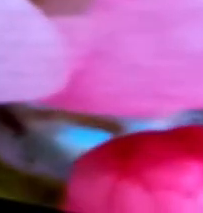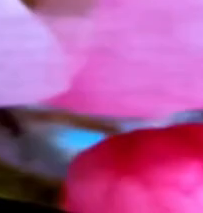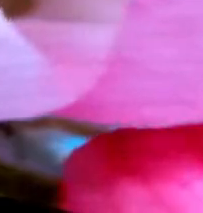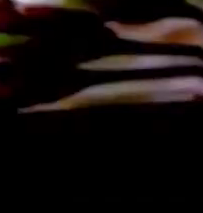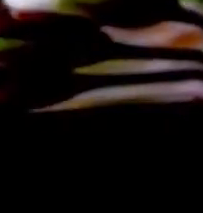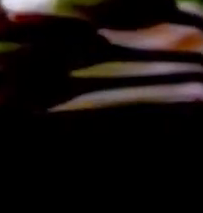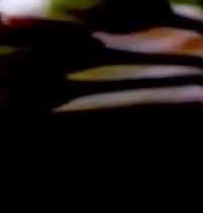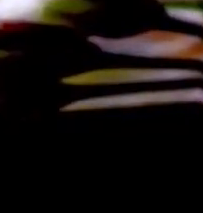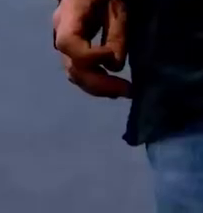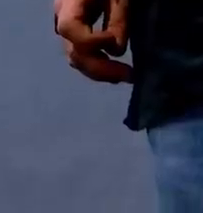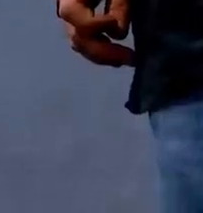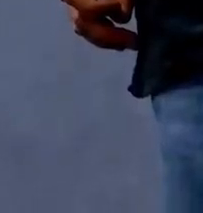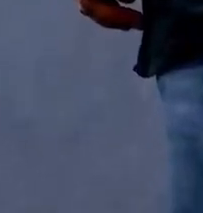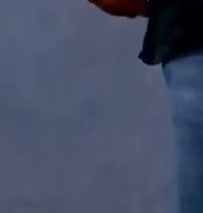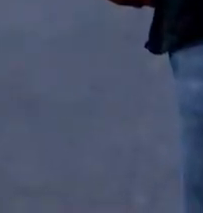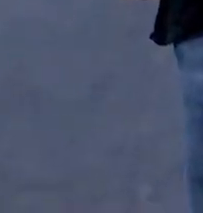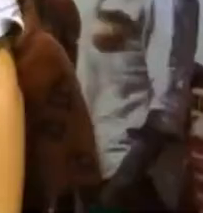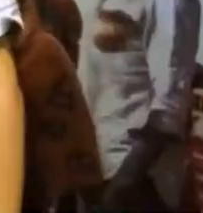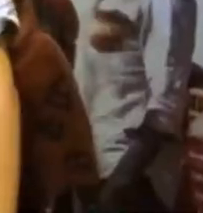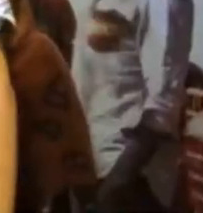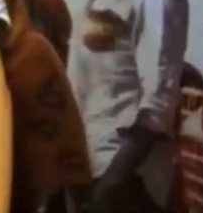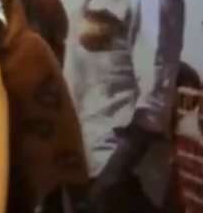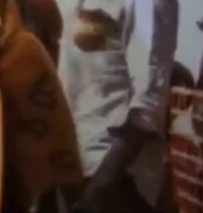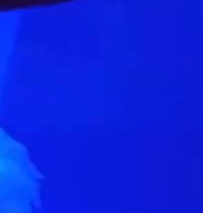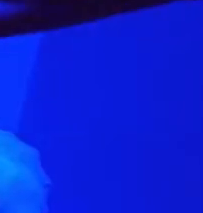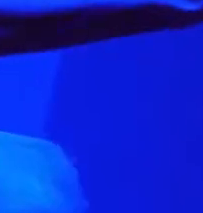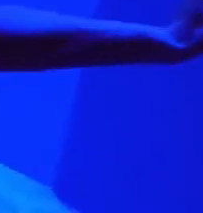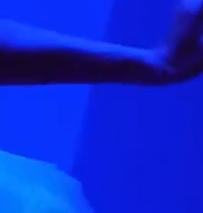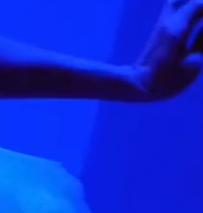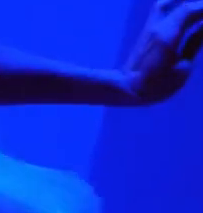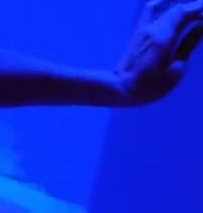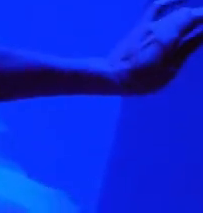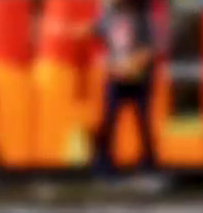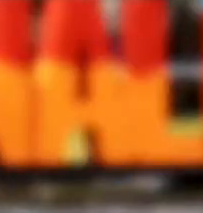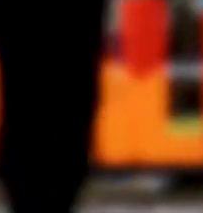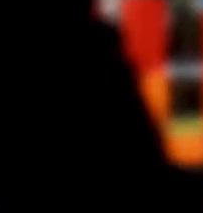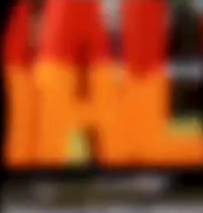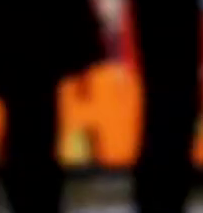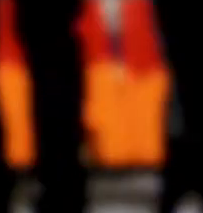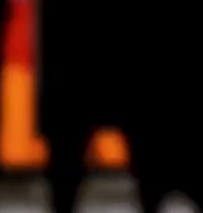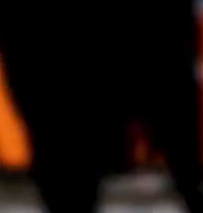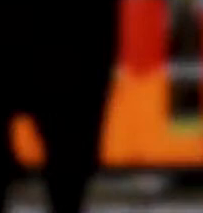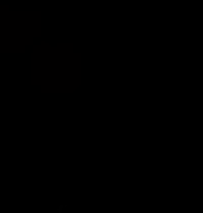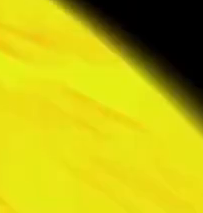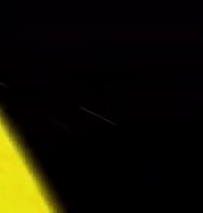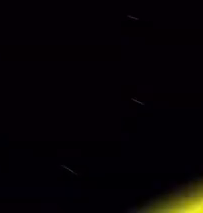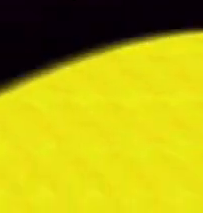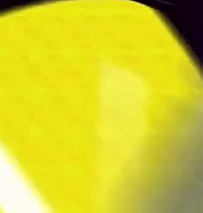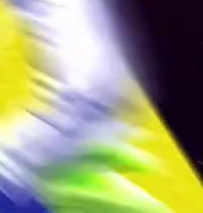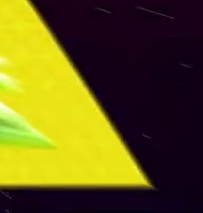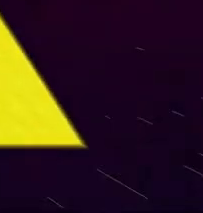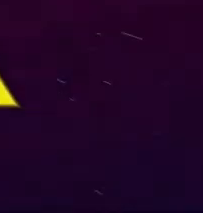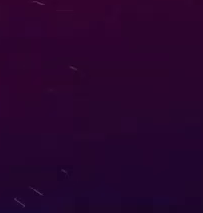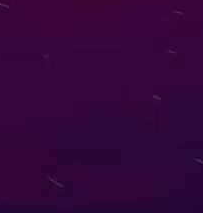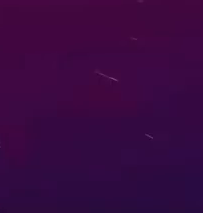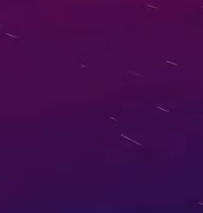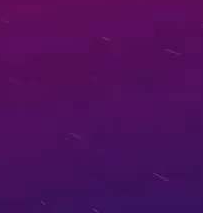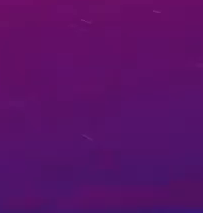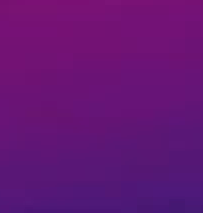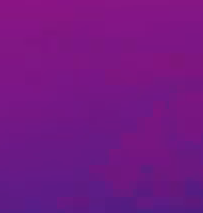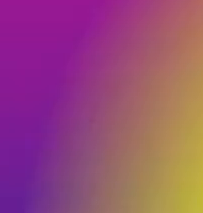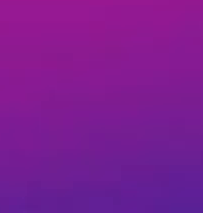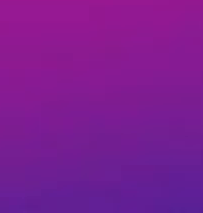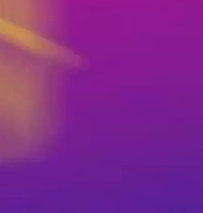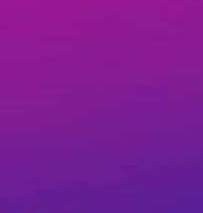a edição especial de 40 anos da Bienal viu irá lançar Suas Emoções Bienal do Livro Rio